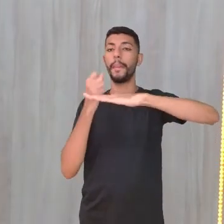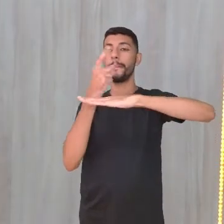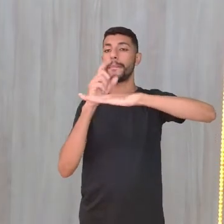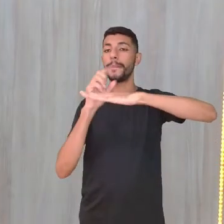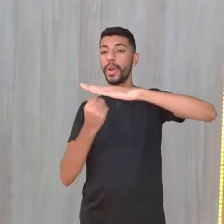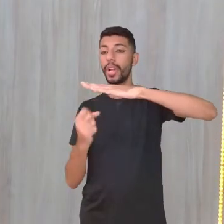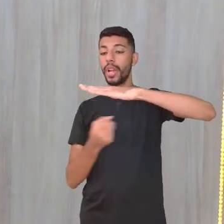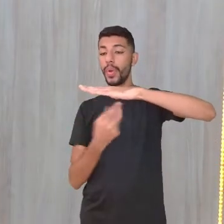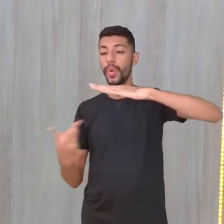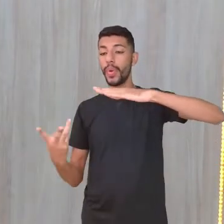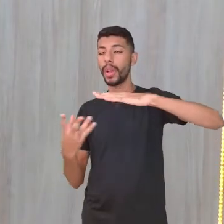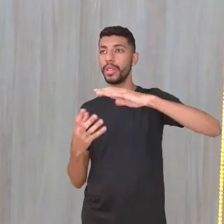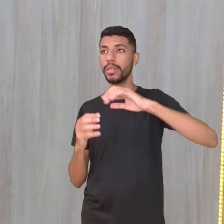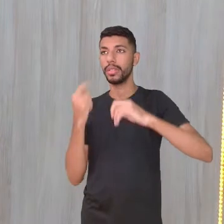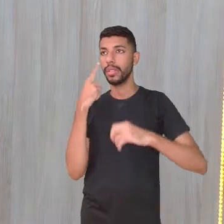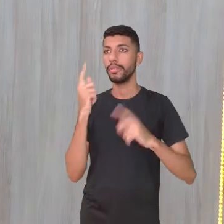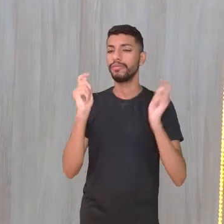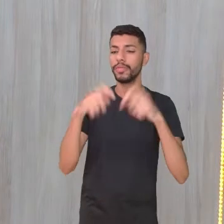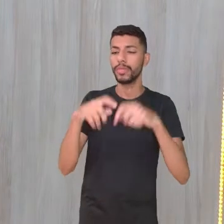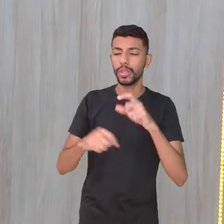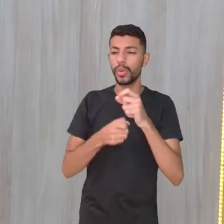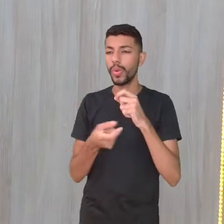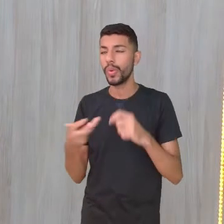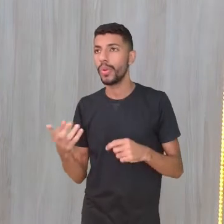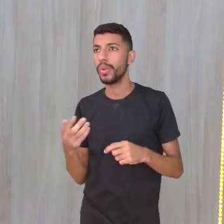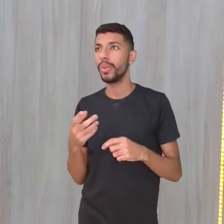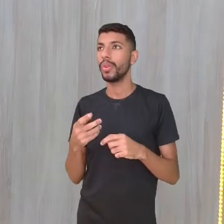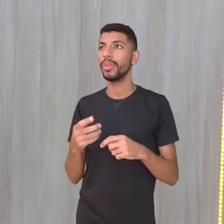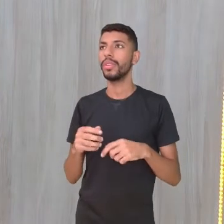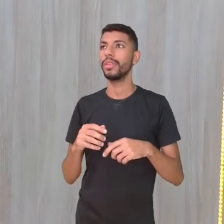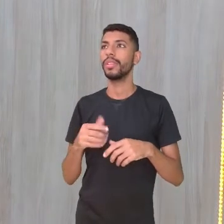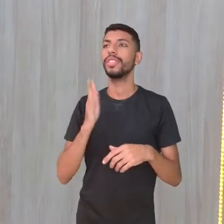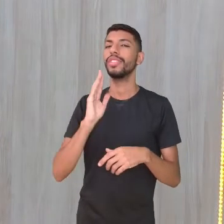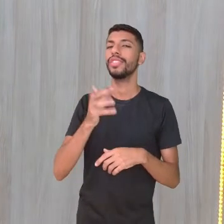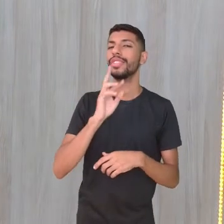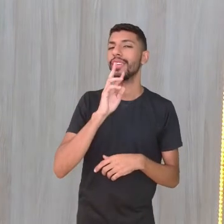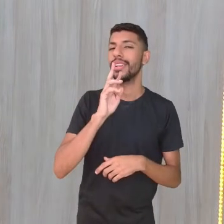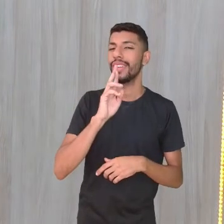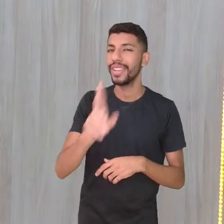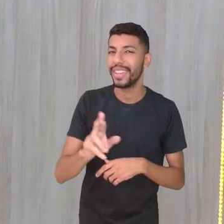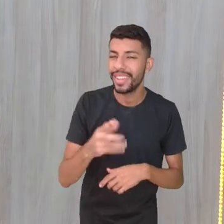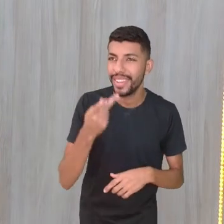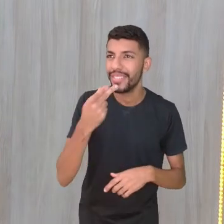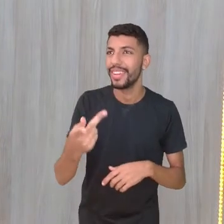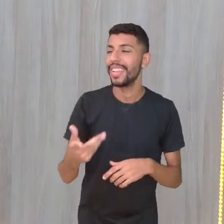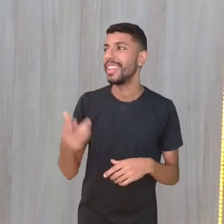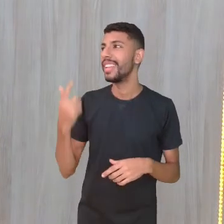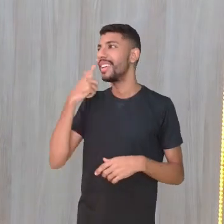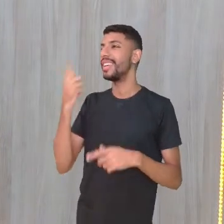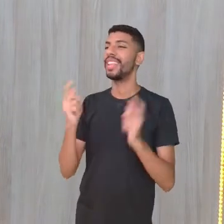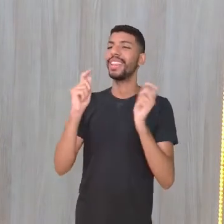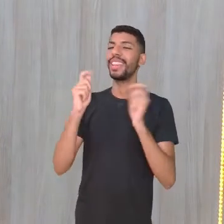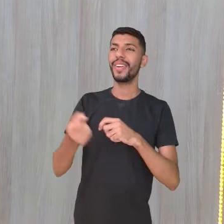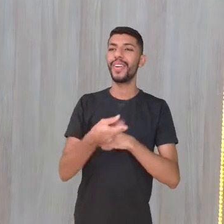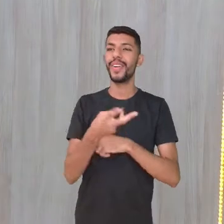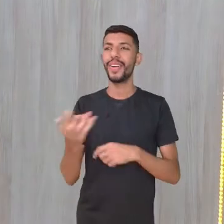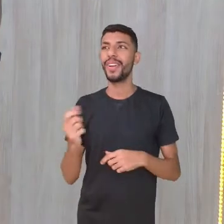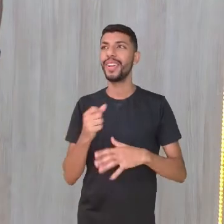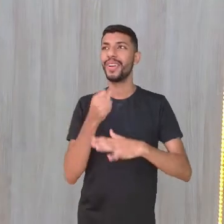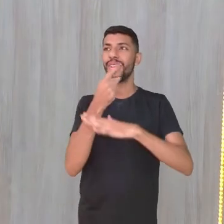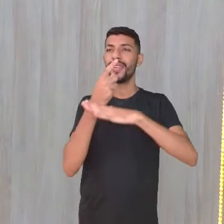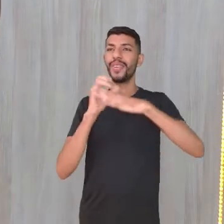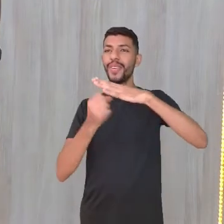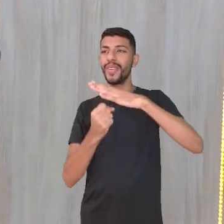1/2, coube quantos 4? Eu já disse a resposta, não foi? Vem mesmo. Coube quantos